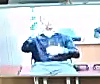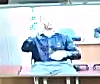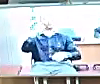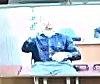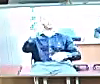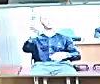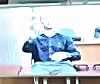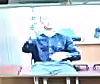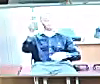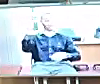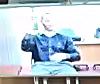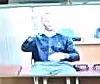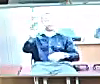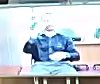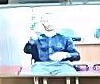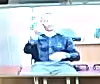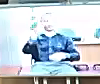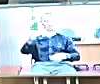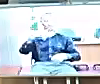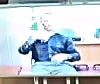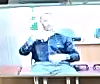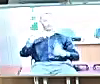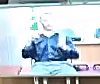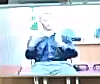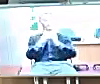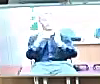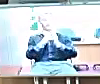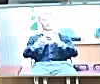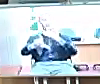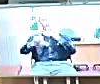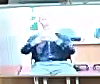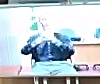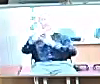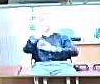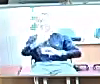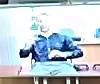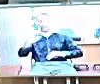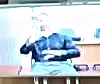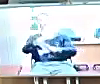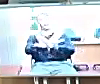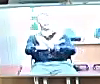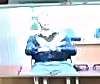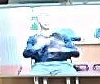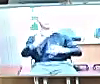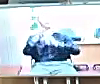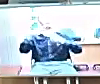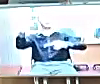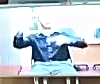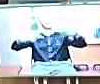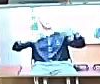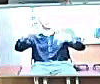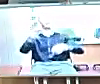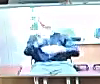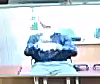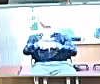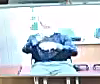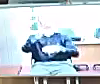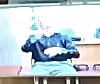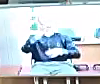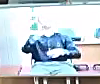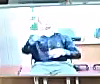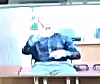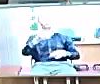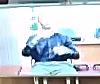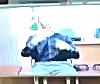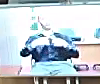foi decretada uma legislação a nível federal para tentar acabar com a guerra fiscal que é inibiu